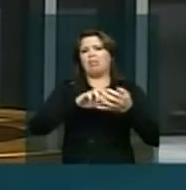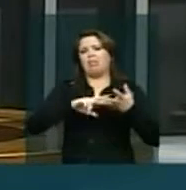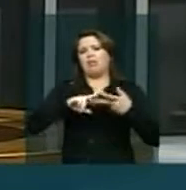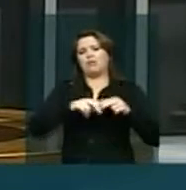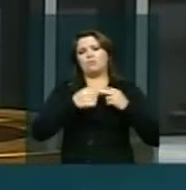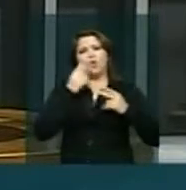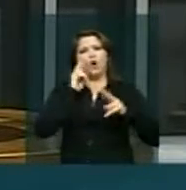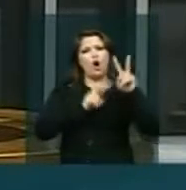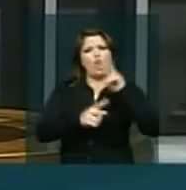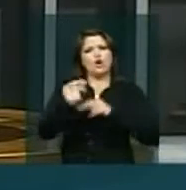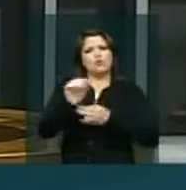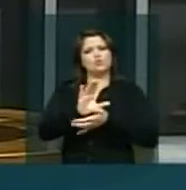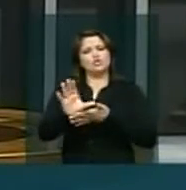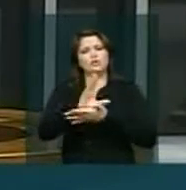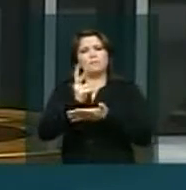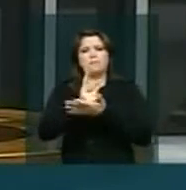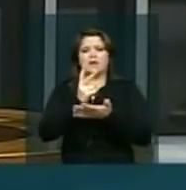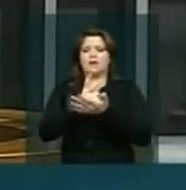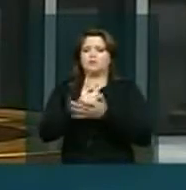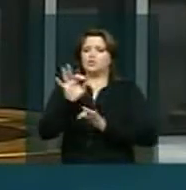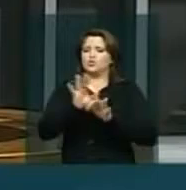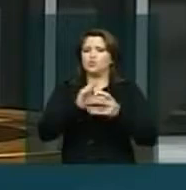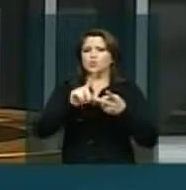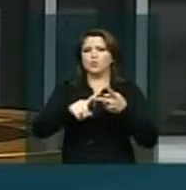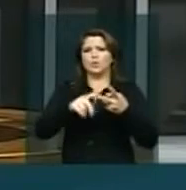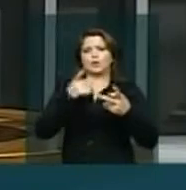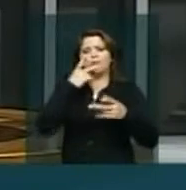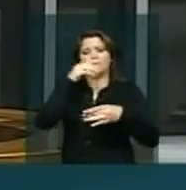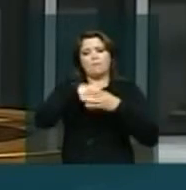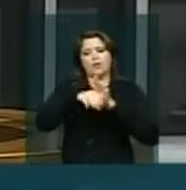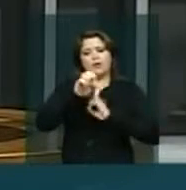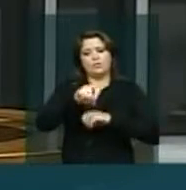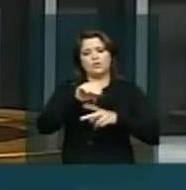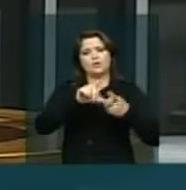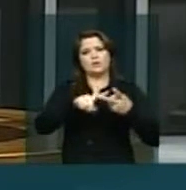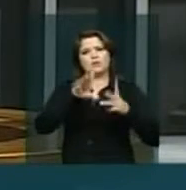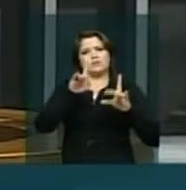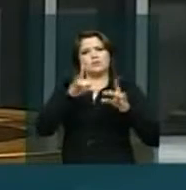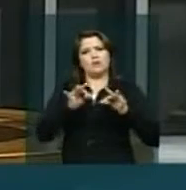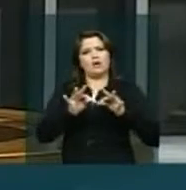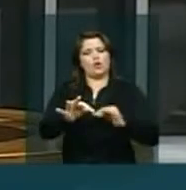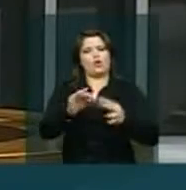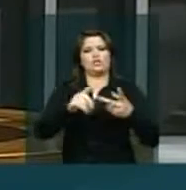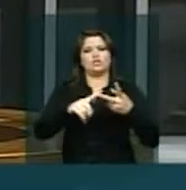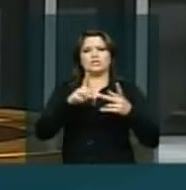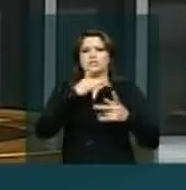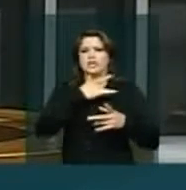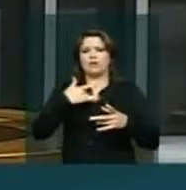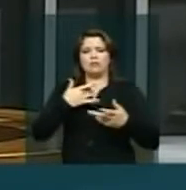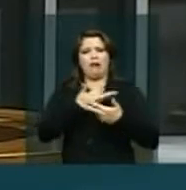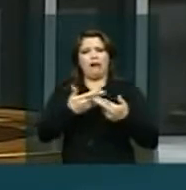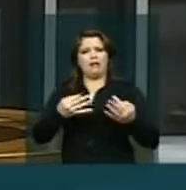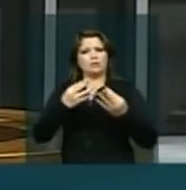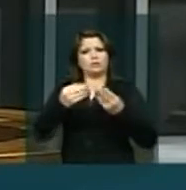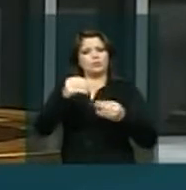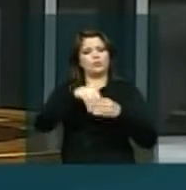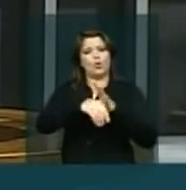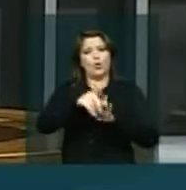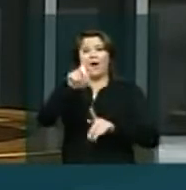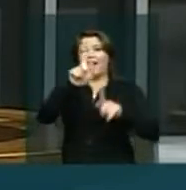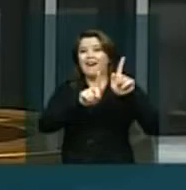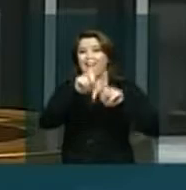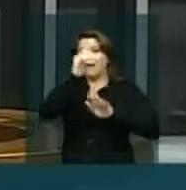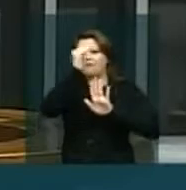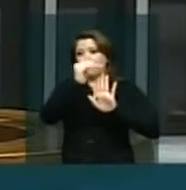a gente olha para os investimentos, seja de infraestrutura, seja no ramo da educação, ciência e tecnologia, saúde e tanto mais, os